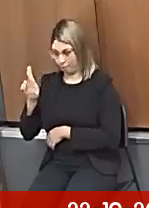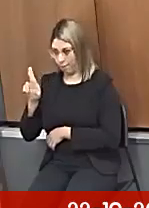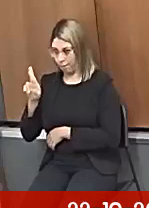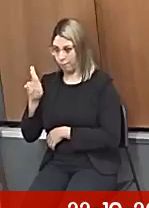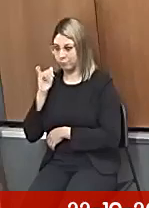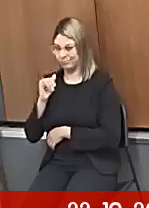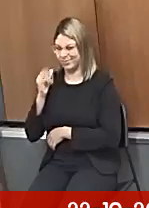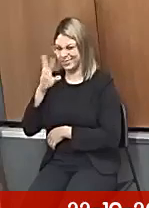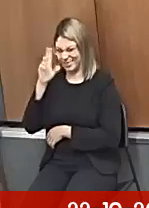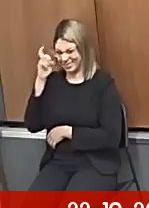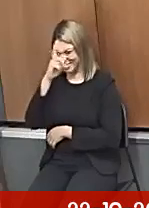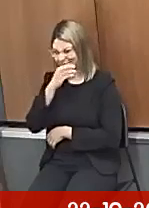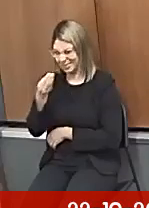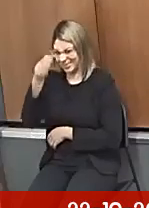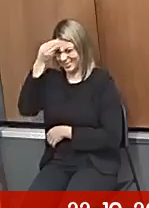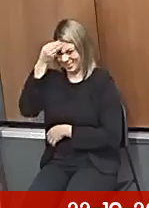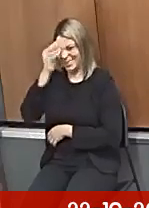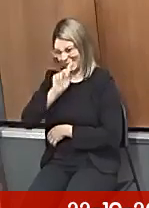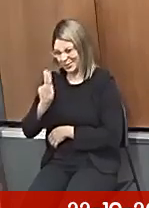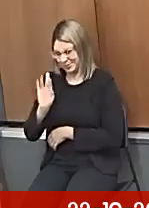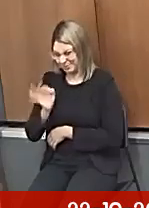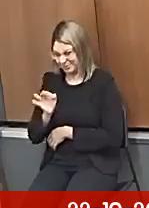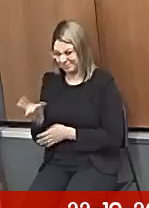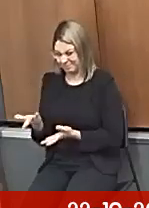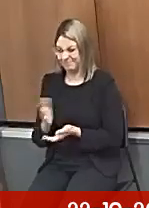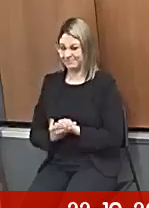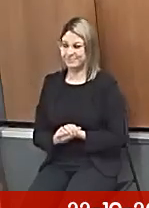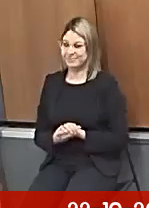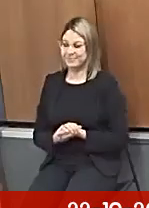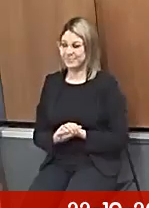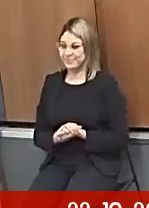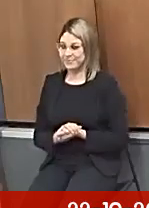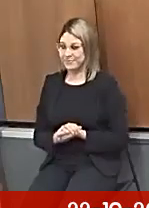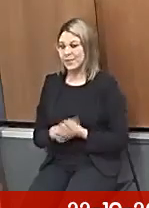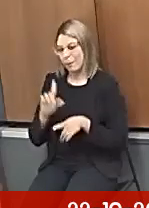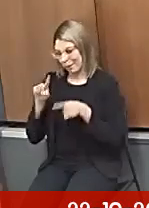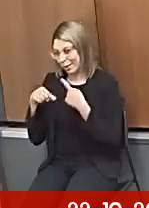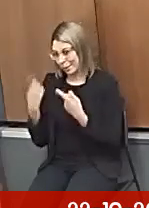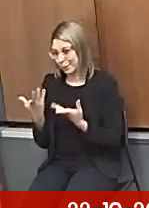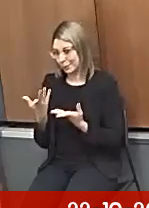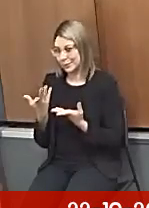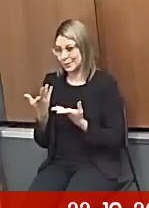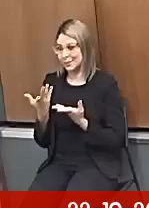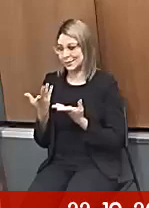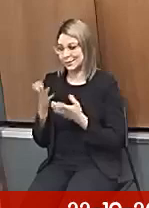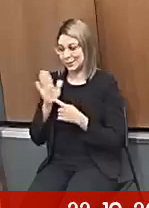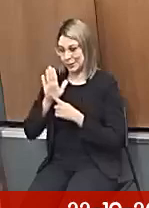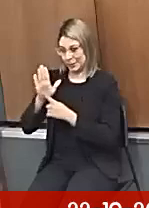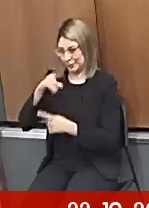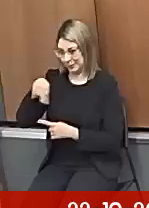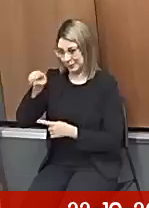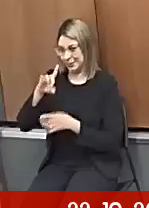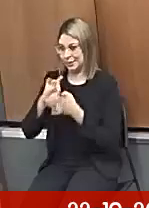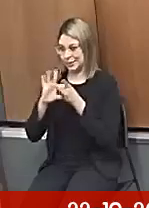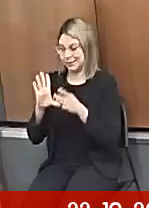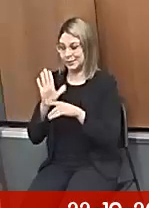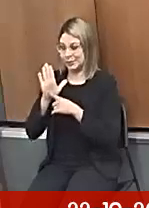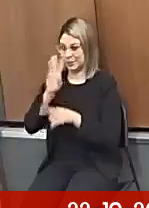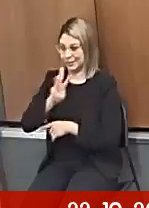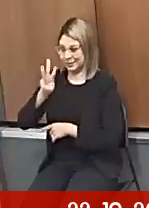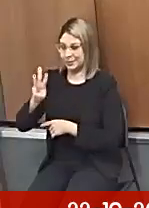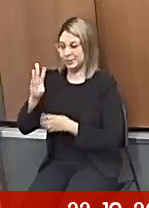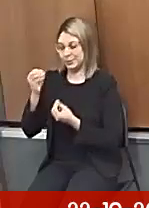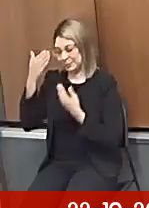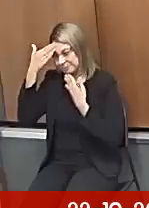snct.mctic.gov.br. Difícil é guardar essas siglas aqui, né? Essas siglas. Mas depois a gente deixa à disposição no portal, viu, Kátia?